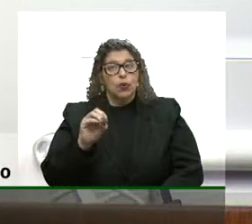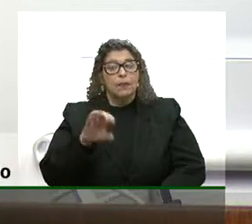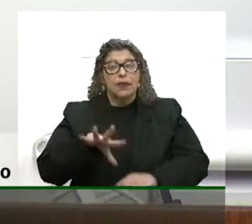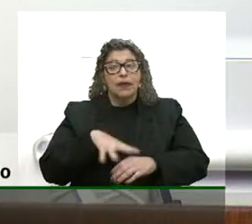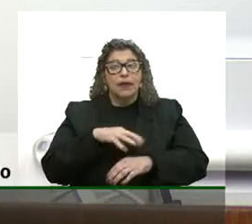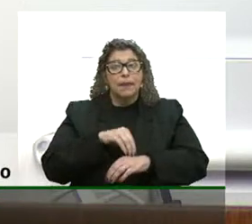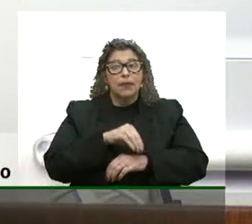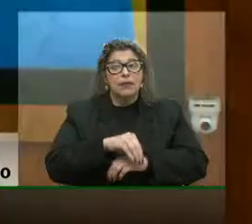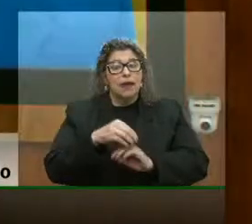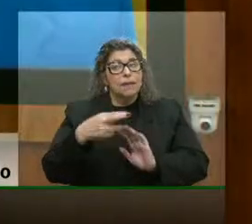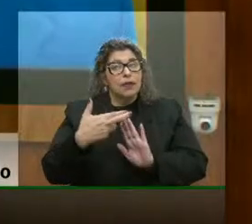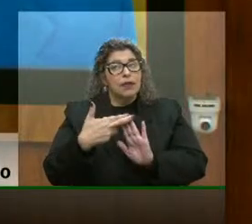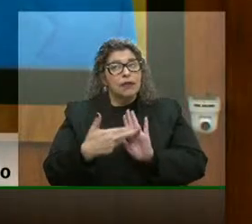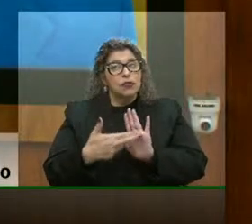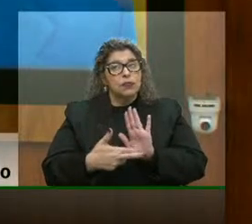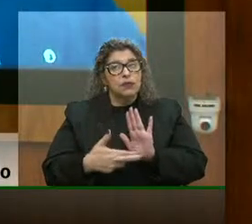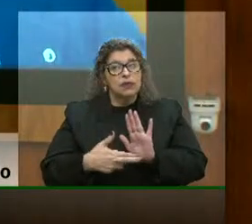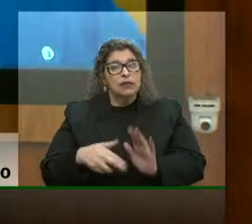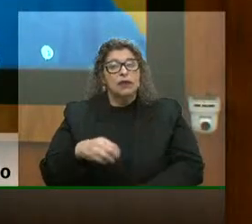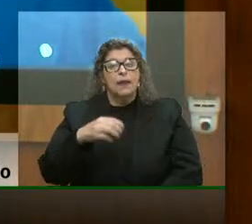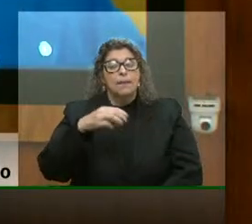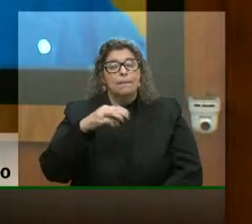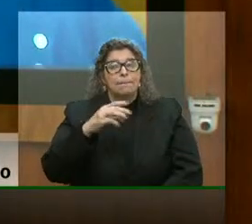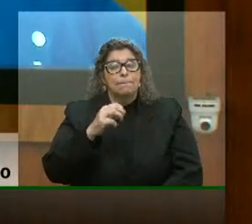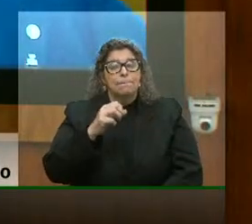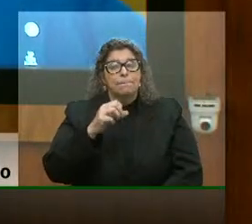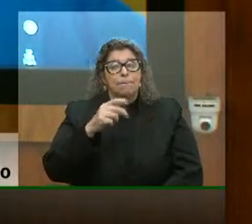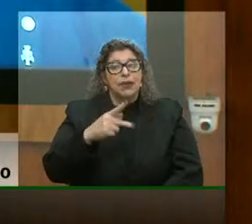encaminhar pelo tempo regimental pela bancada do PSDB.